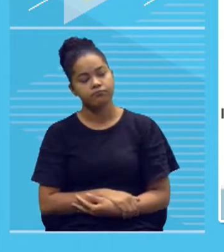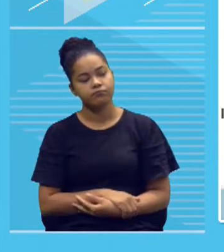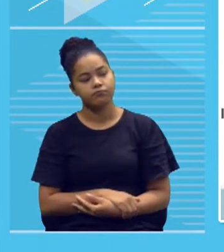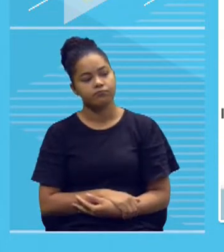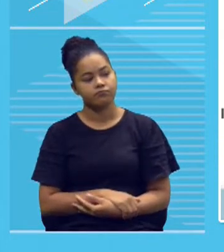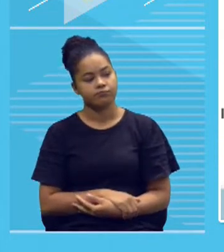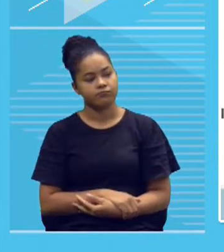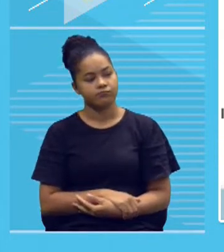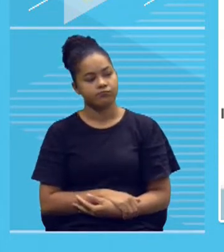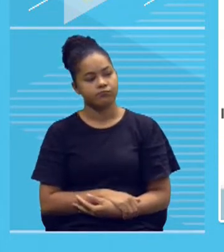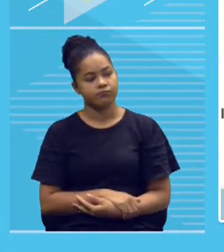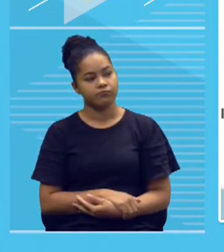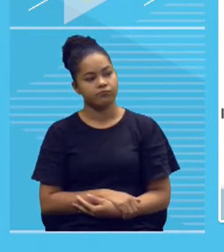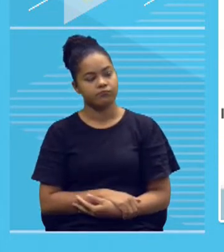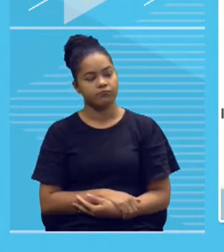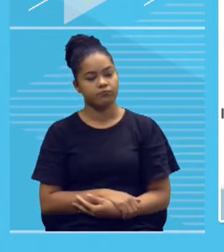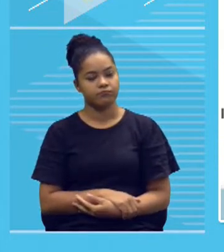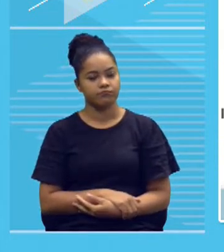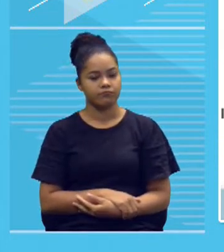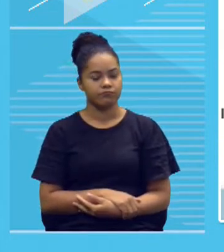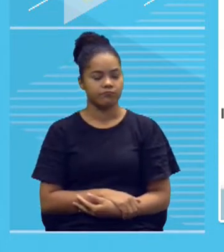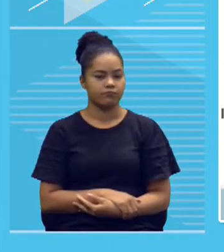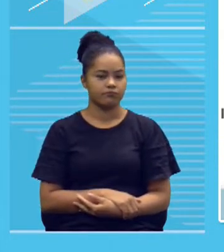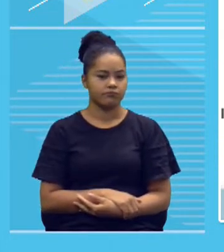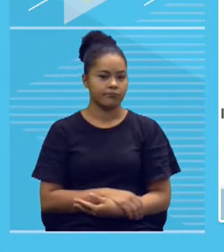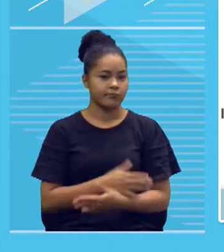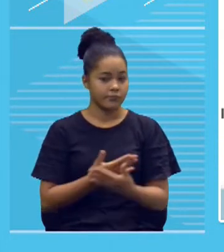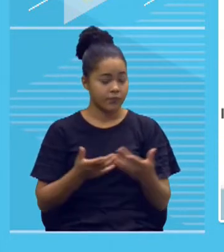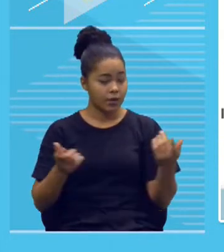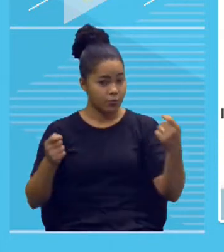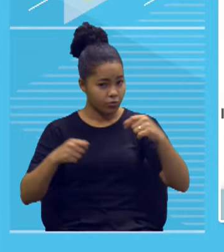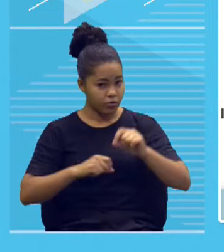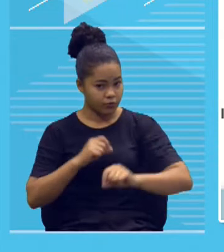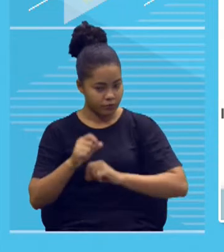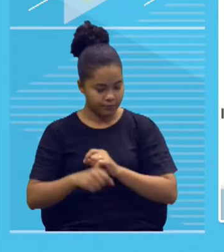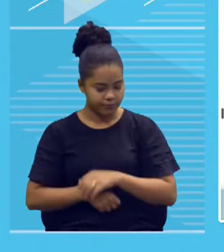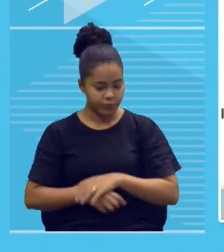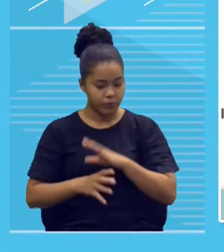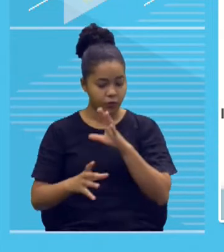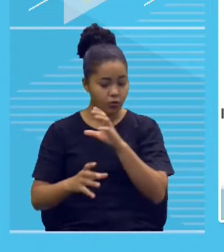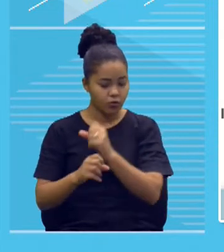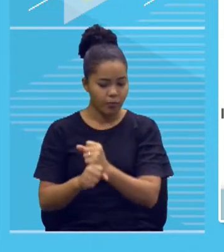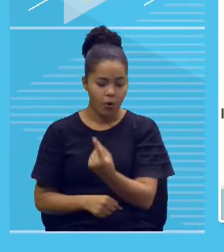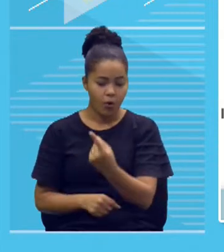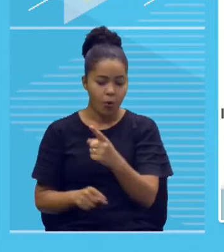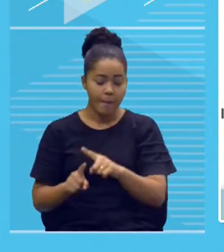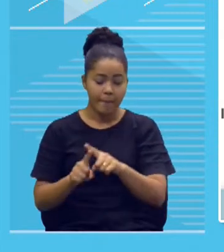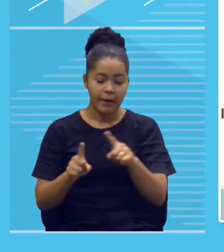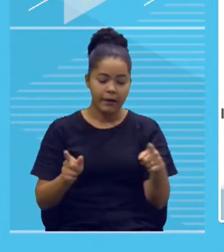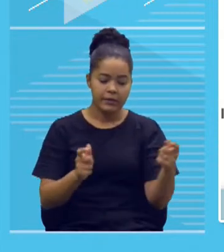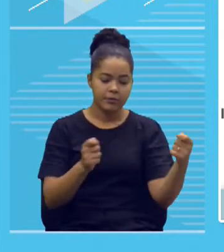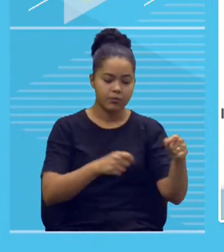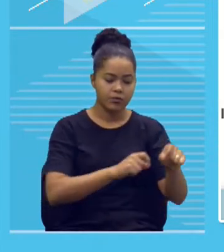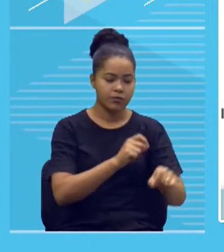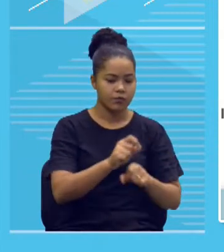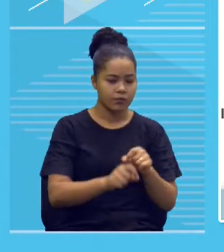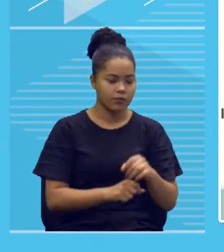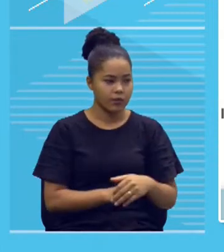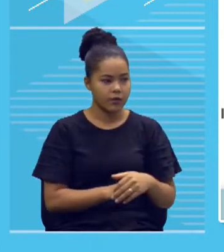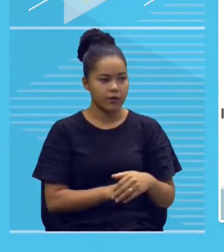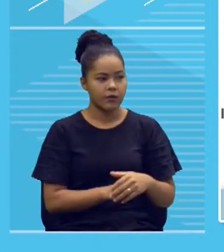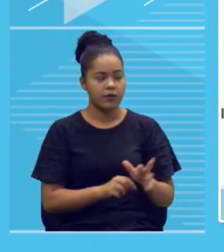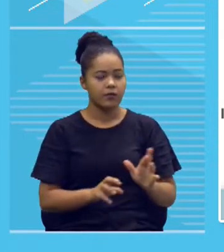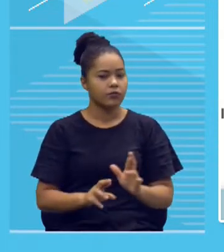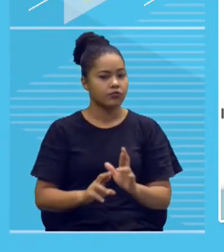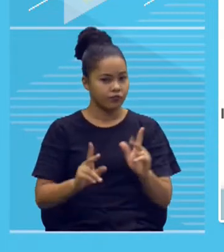liquidado em uma única parcela óleo eu posso fazer um cálculo só ou eu posso fazer com uma questão tá fazendo a pergunta